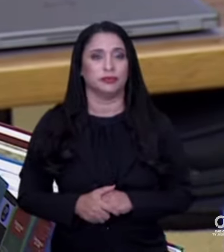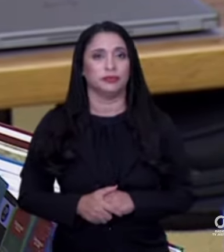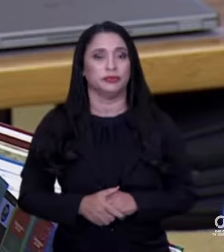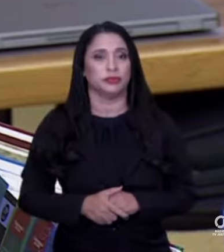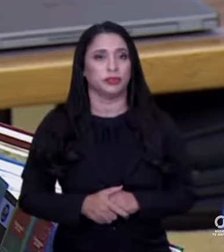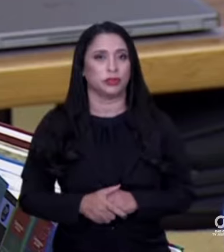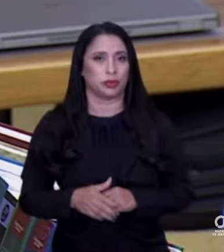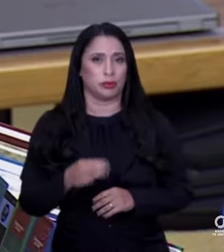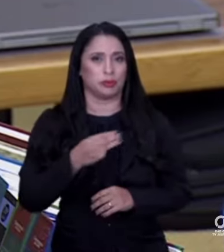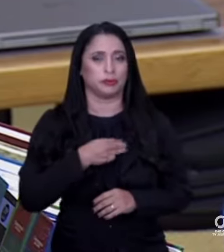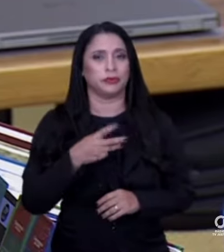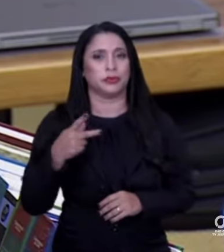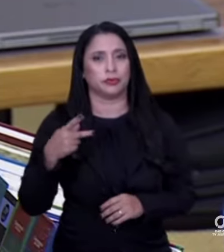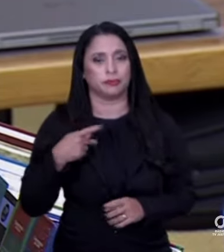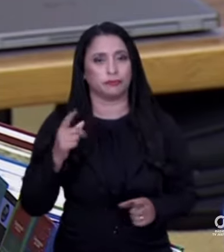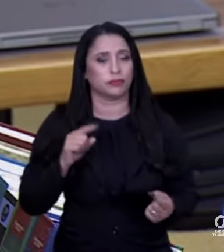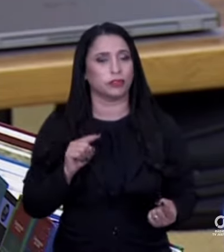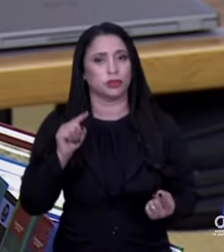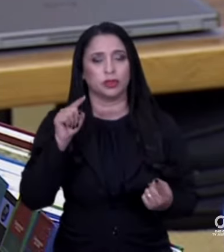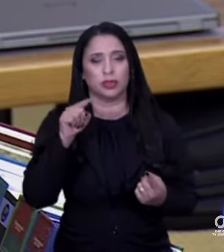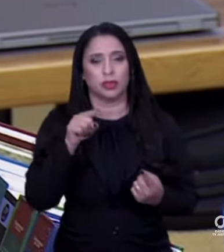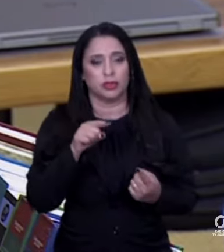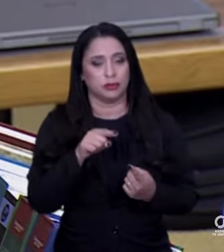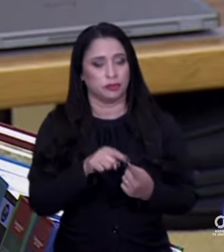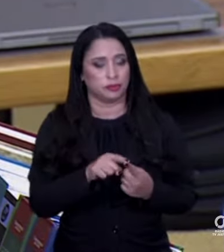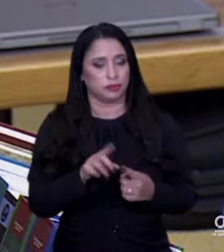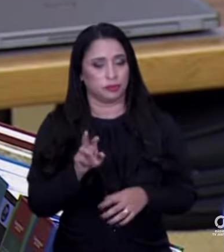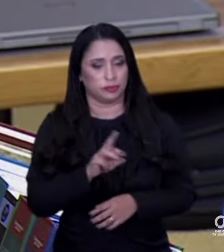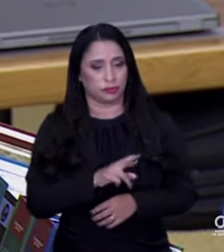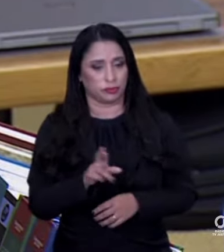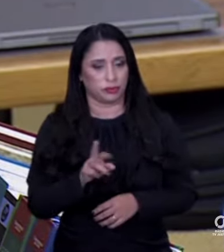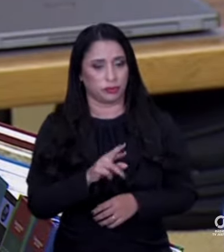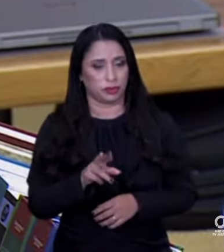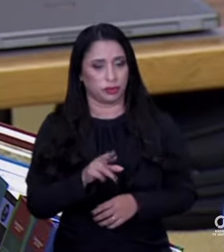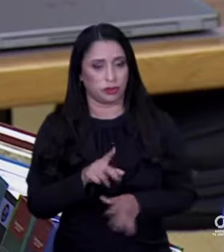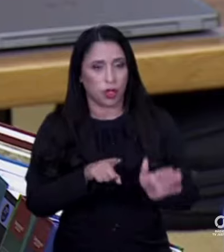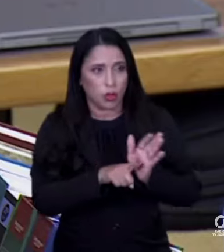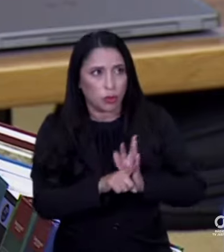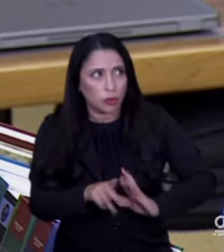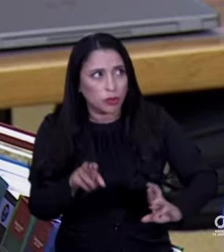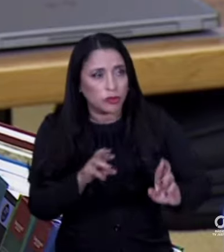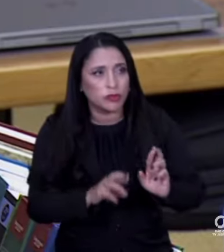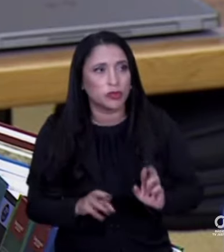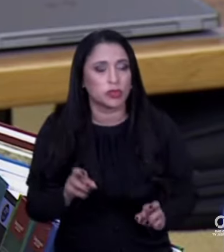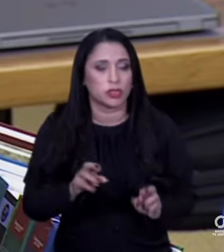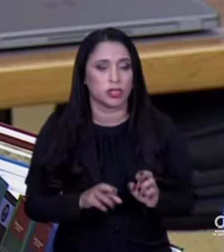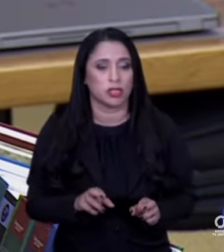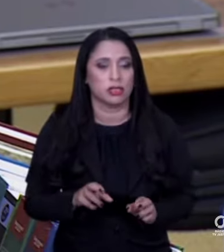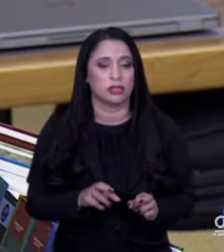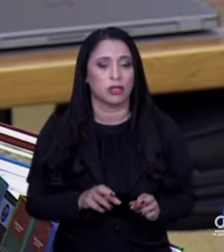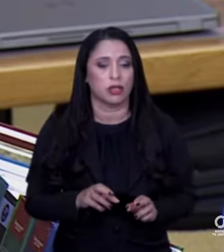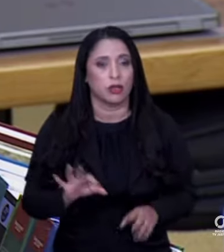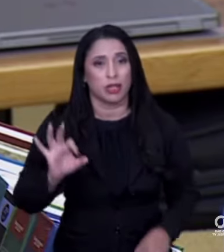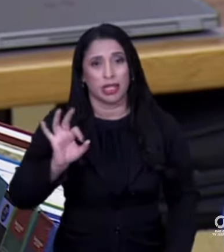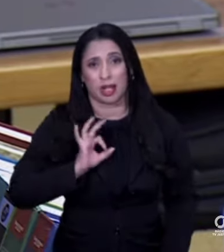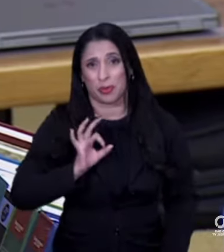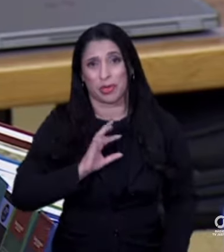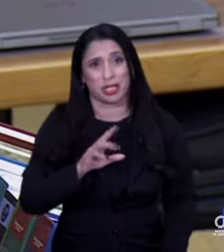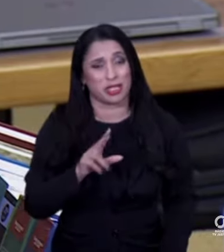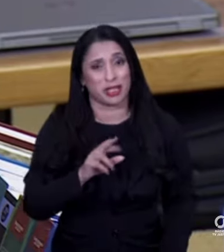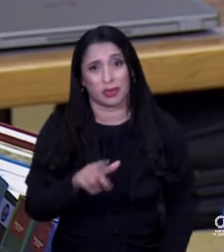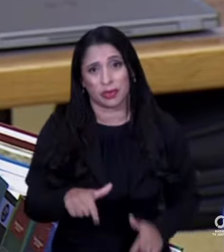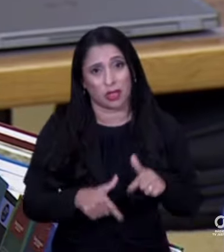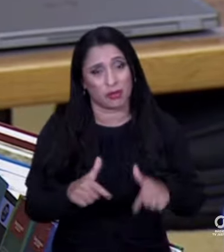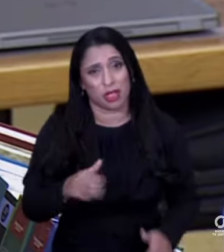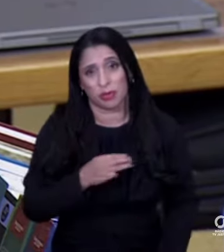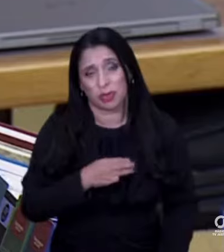Público para motivar a não instauração de uma investigação, nem a polícia trabalha e nem o Ministério